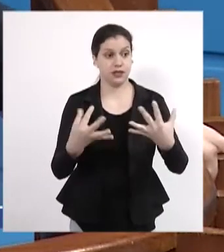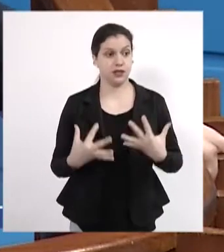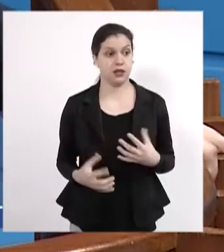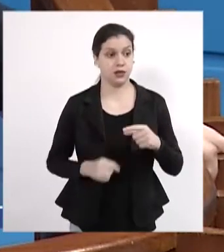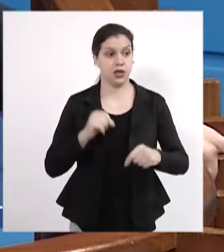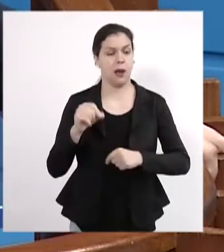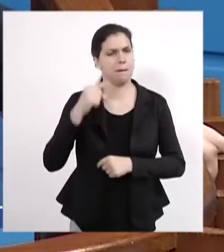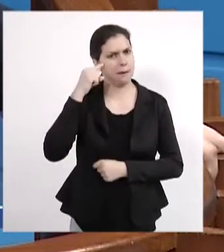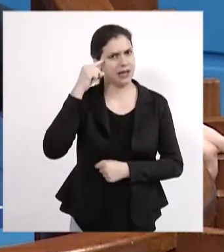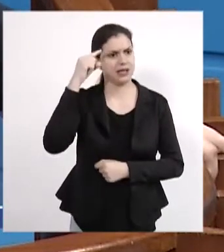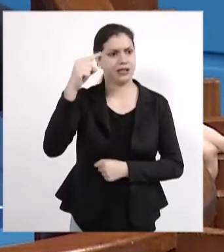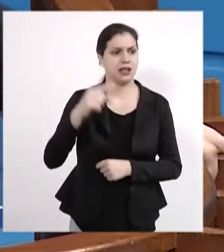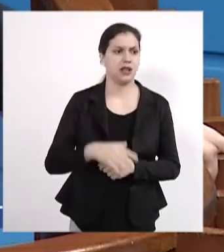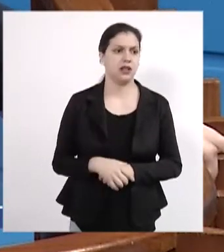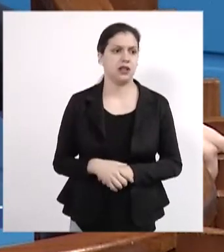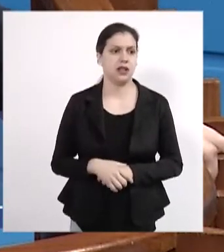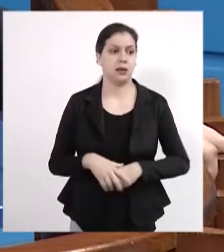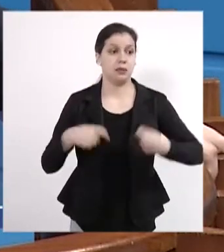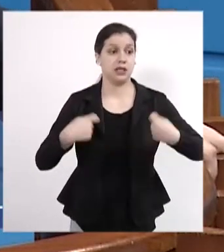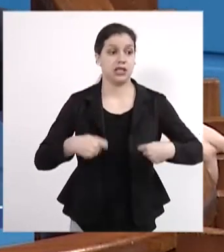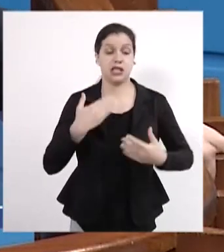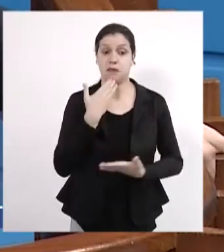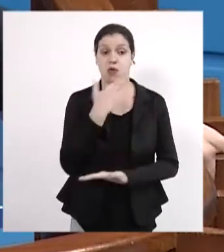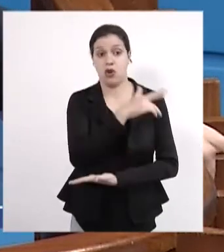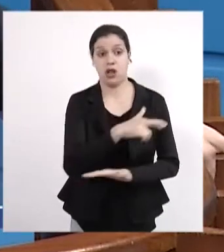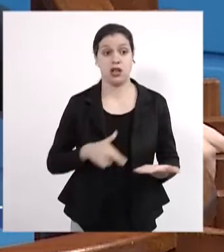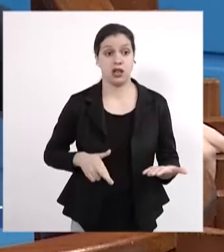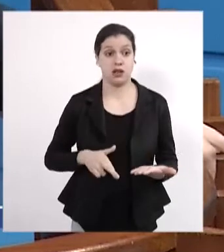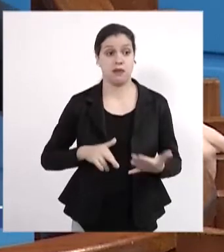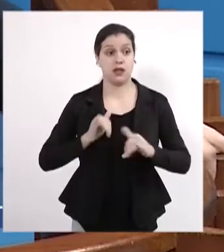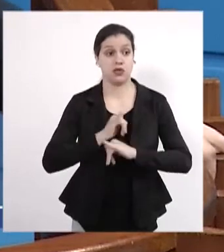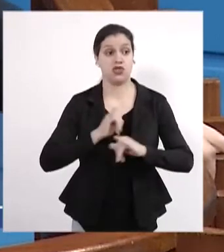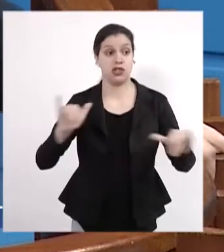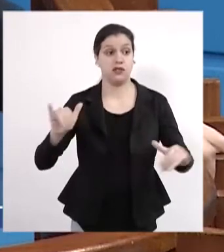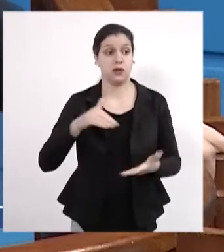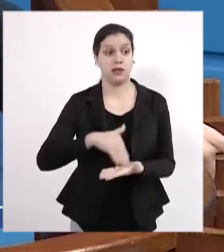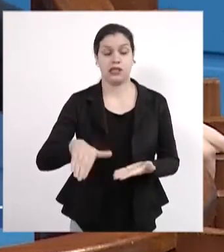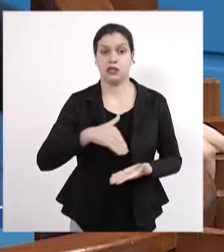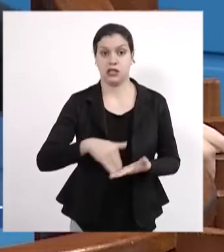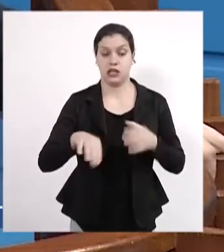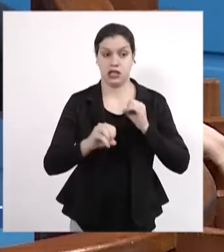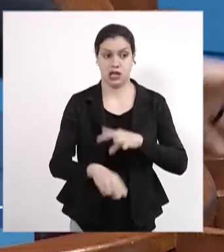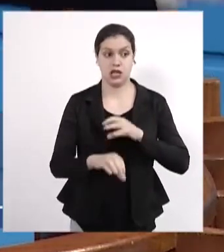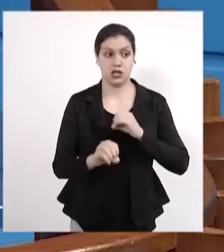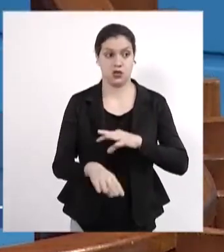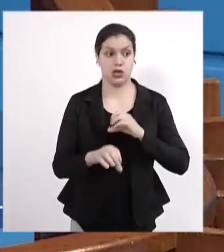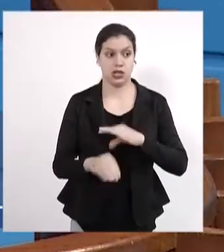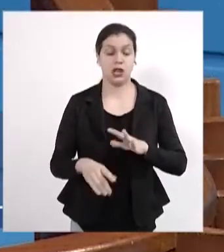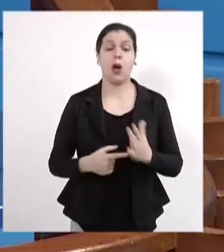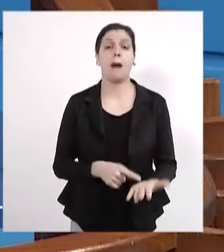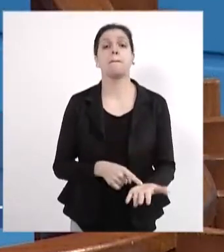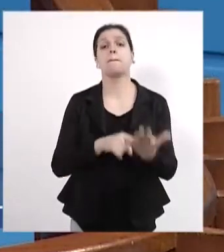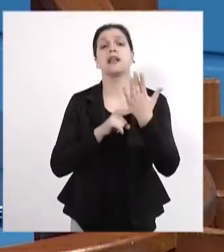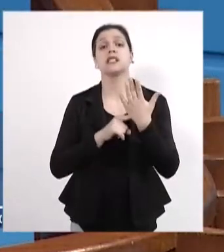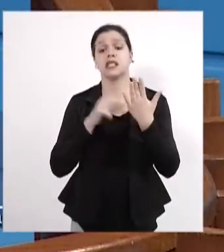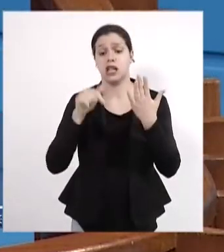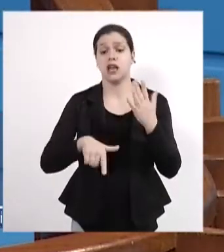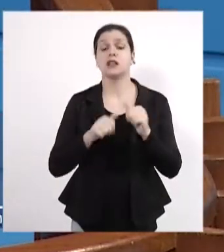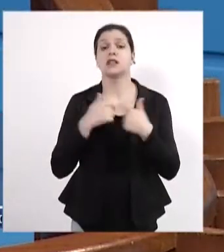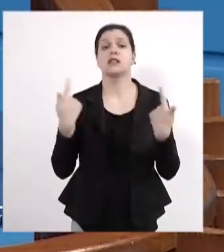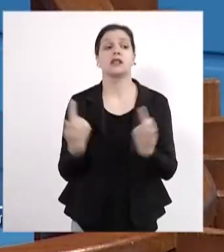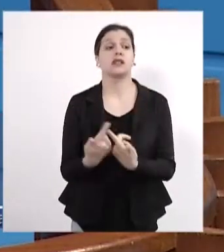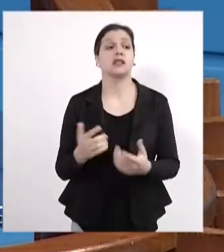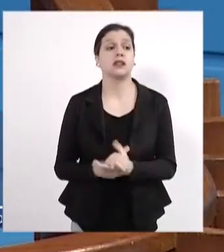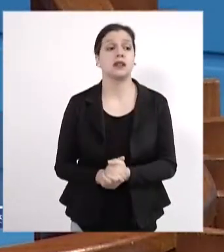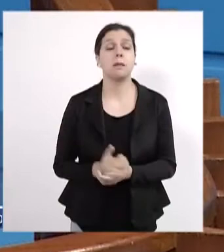estive pensando, acho que nós temos que fazer um requerimento de informações para a Secretaria de Educação, apresentar para essa casa